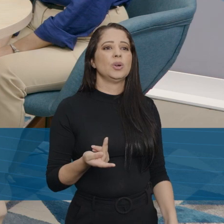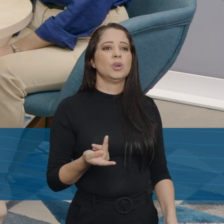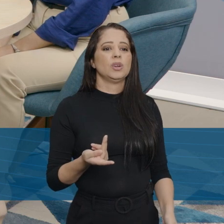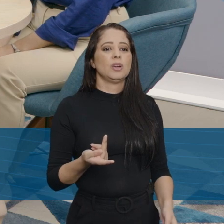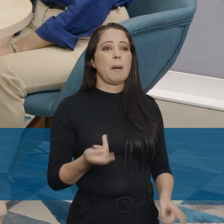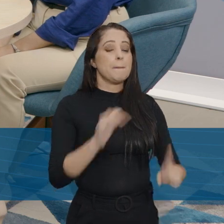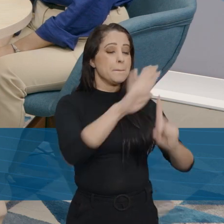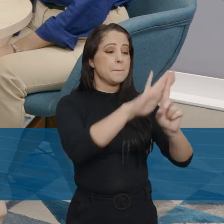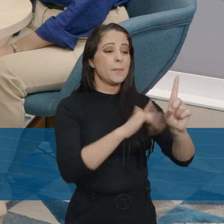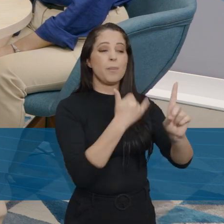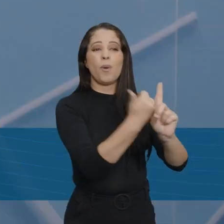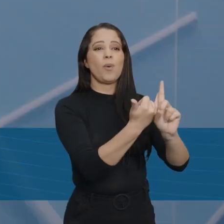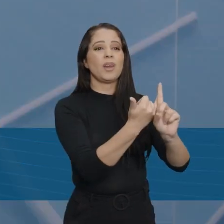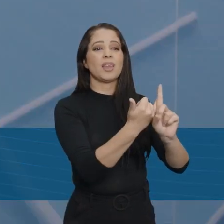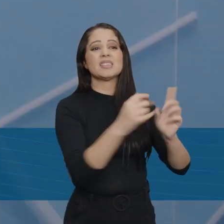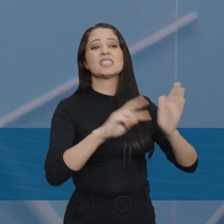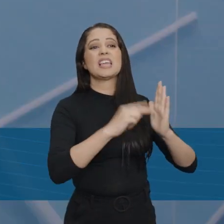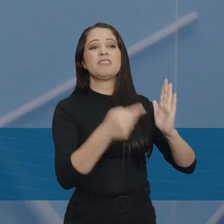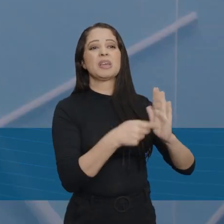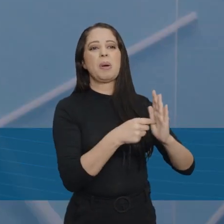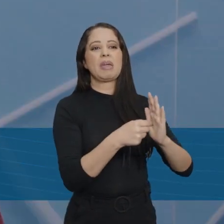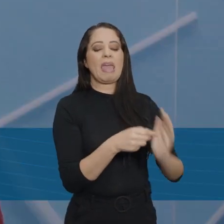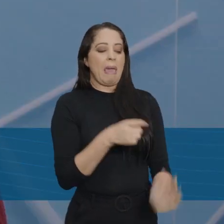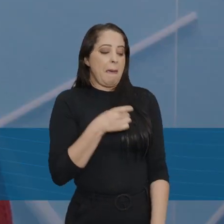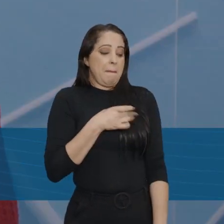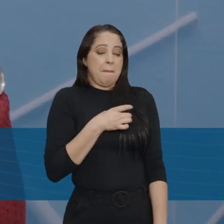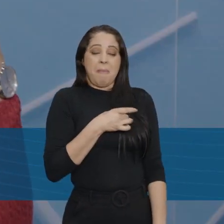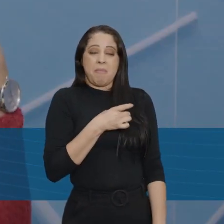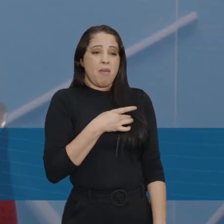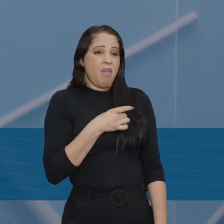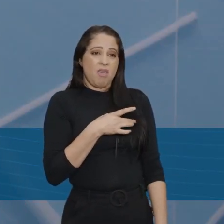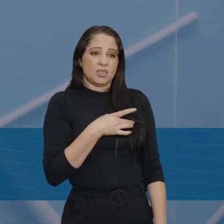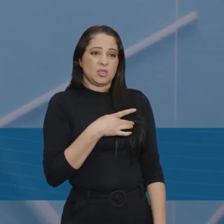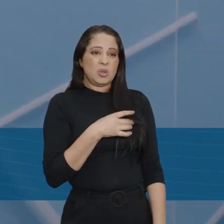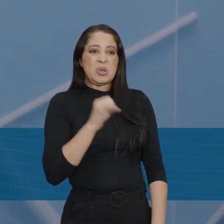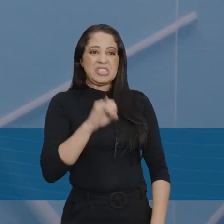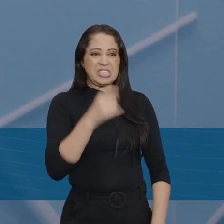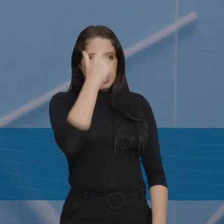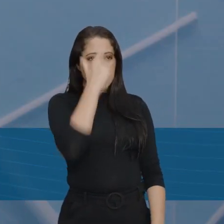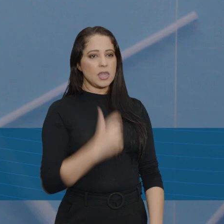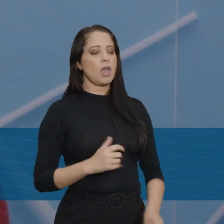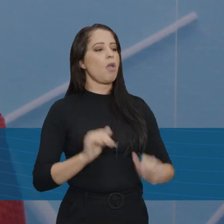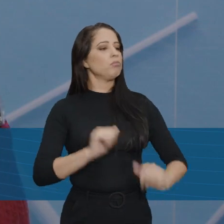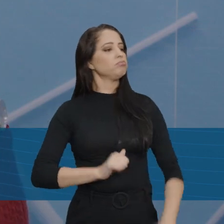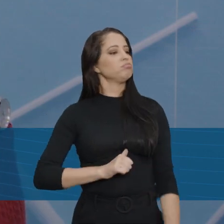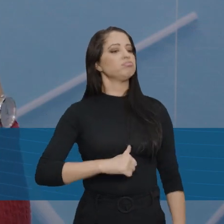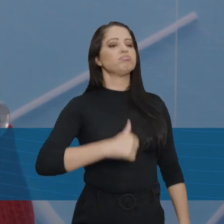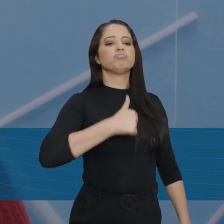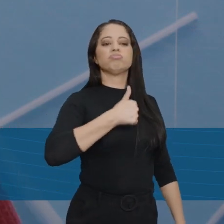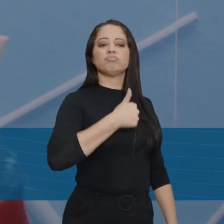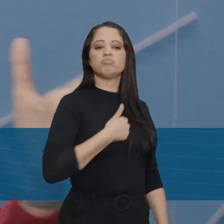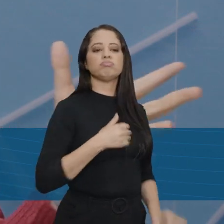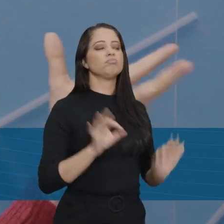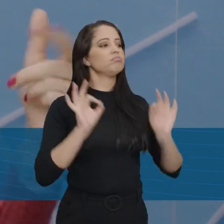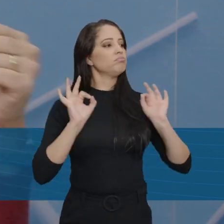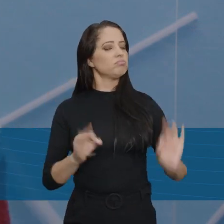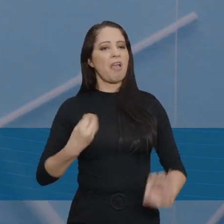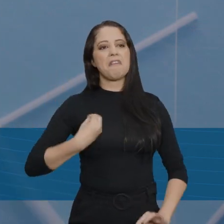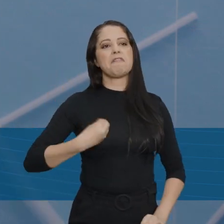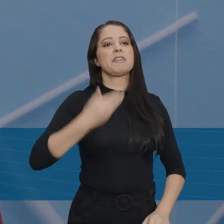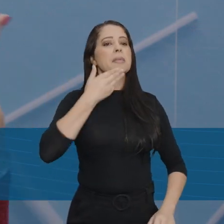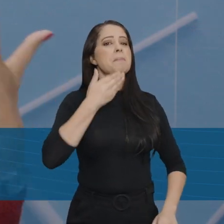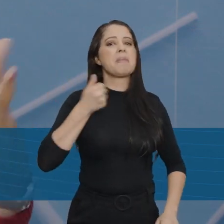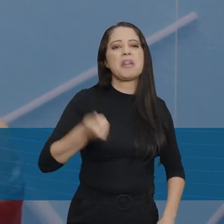Porque o que é isso? É medo, né? Na verdade, a pessoa que está tranquila com quem ela é, a pessoa que está ali vivendo a